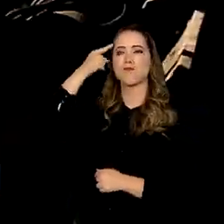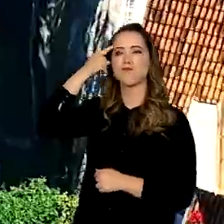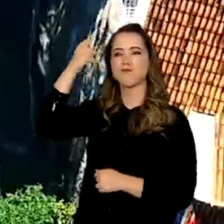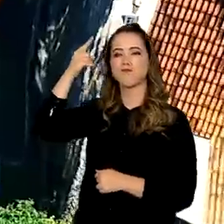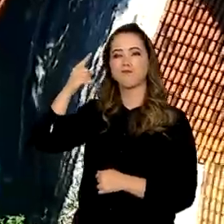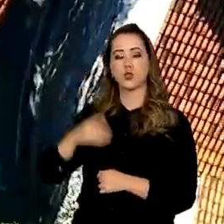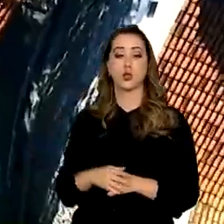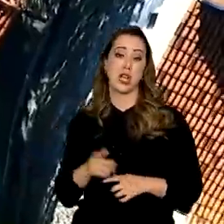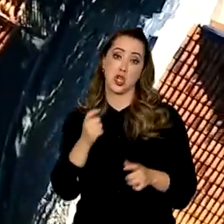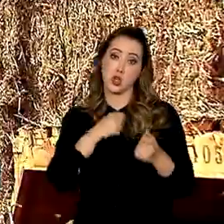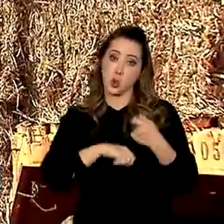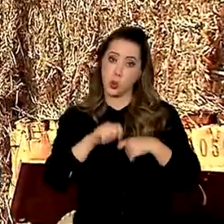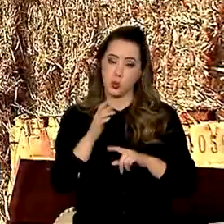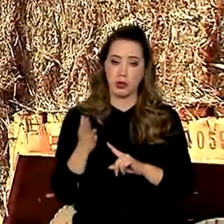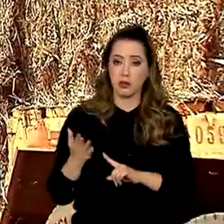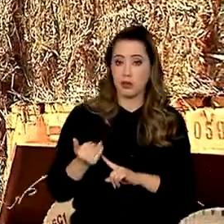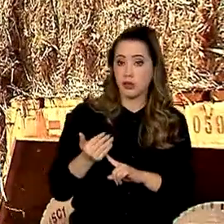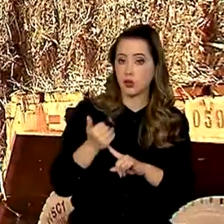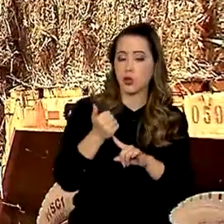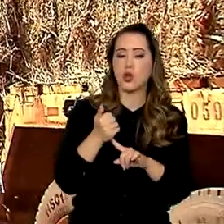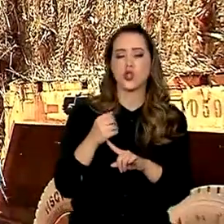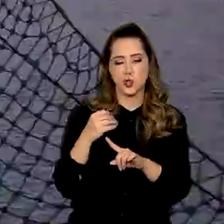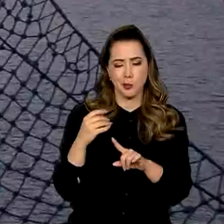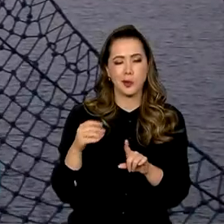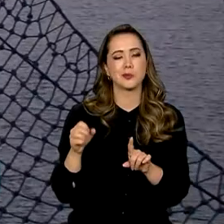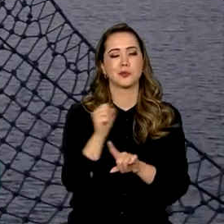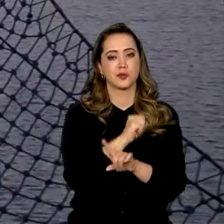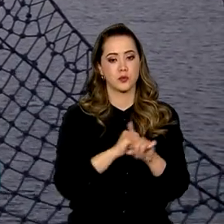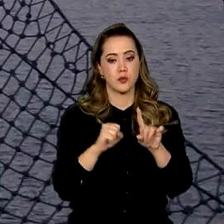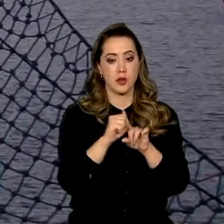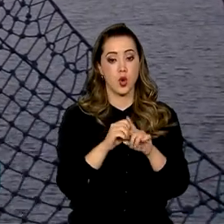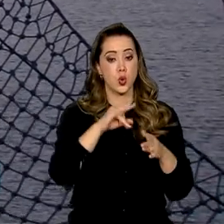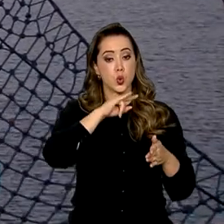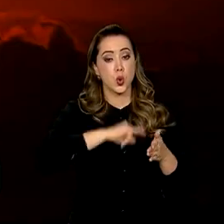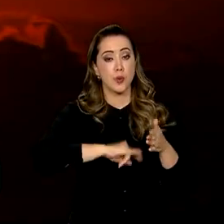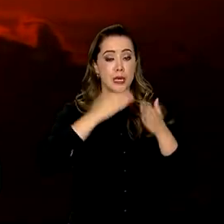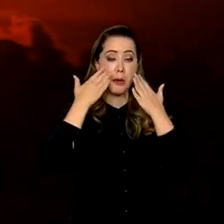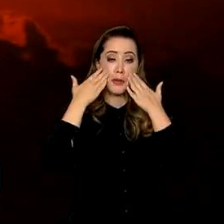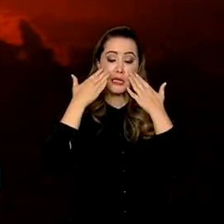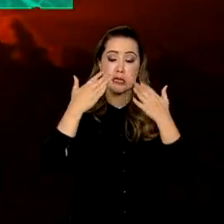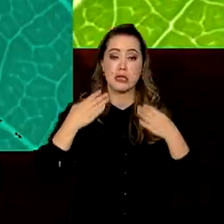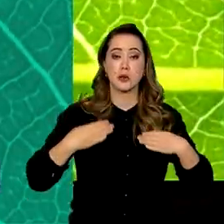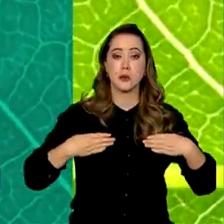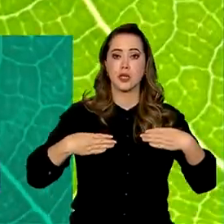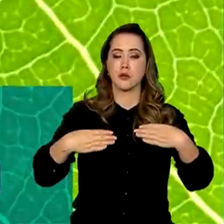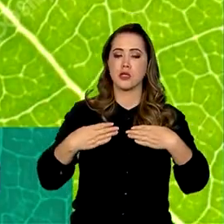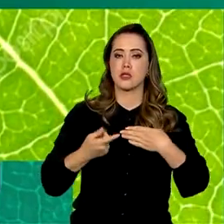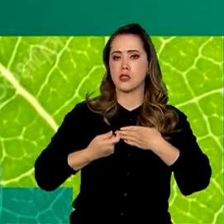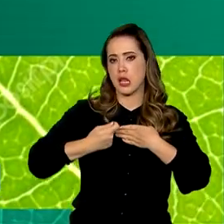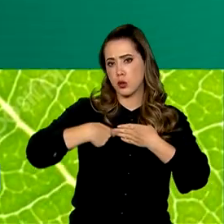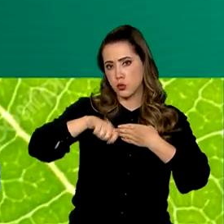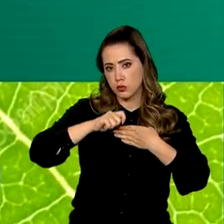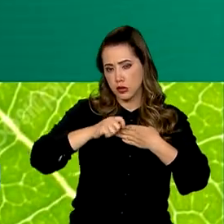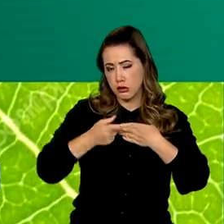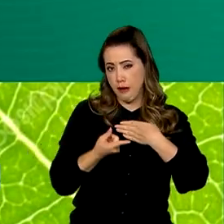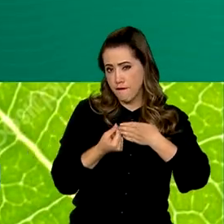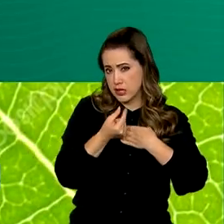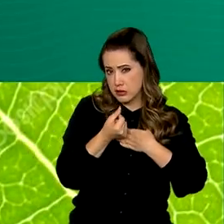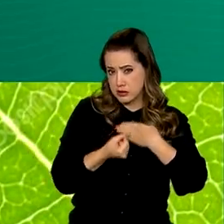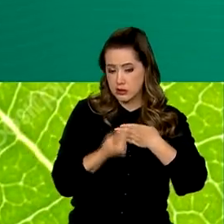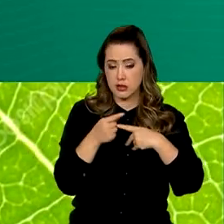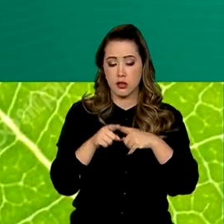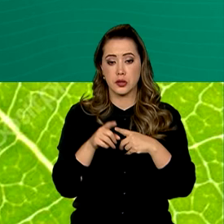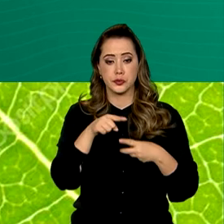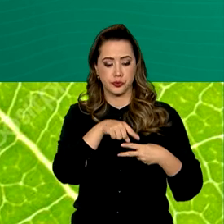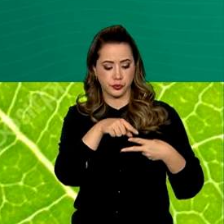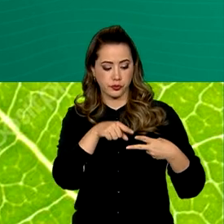econômica, tecnológica e social. O documento apresentado pelo Ministério da Fazenda estrutura o plano em três